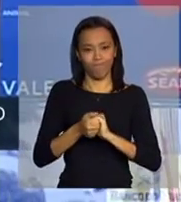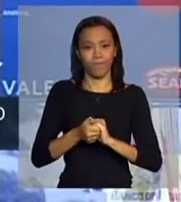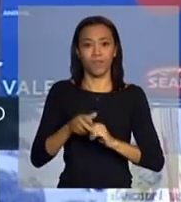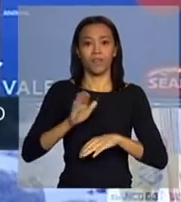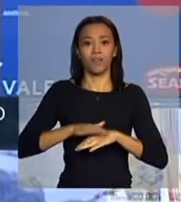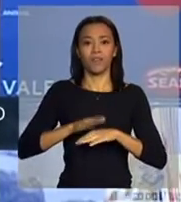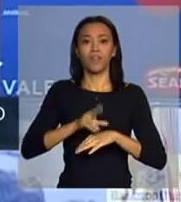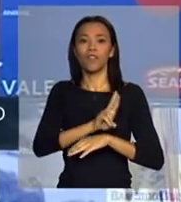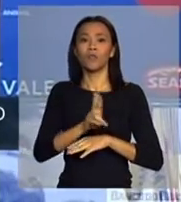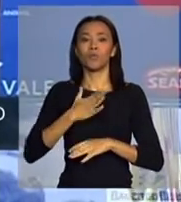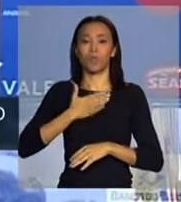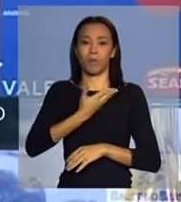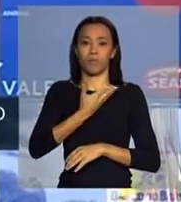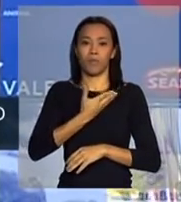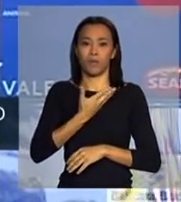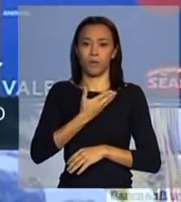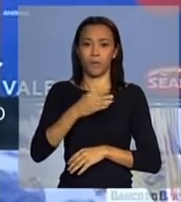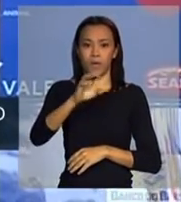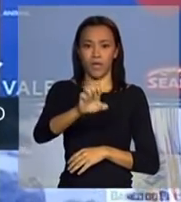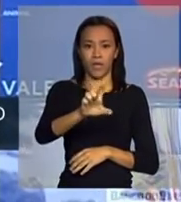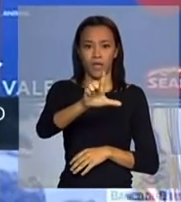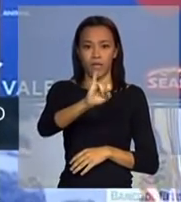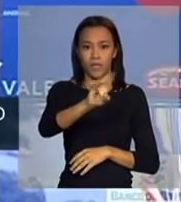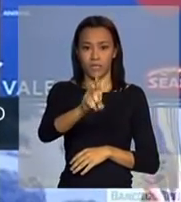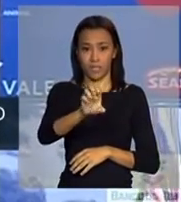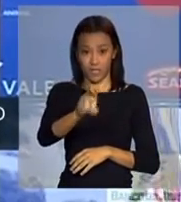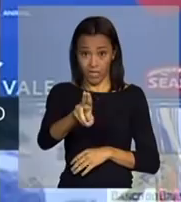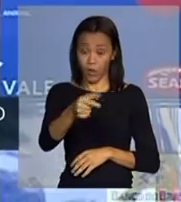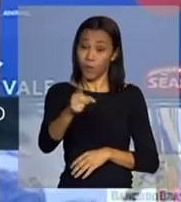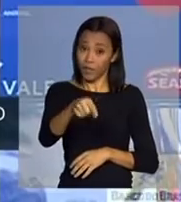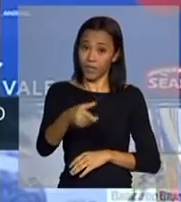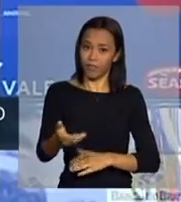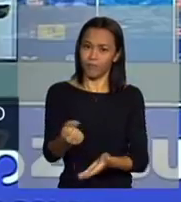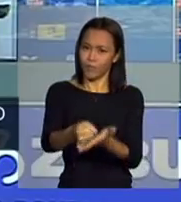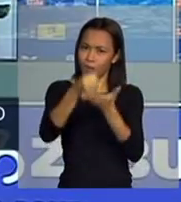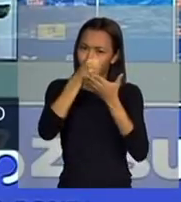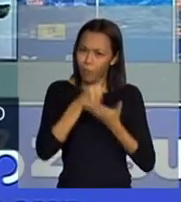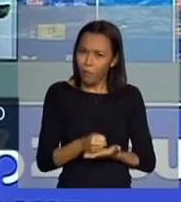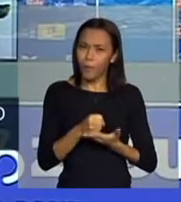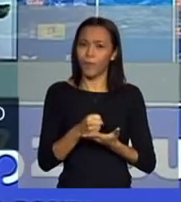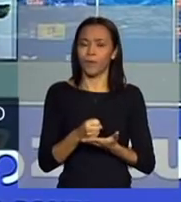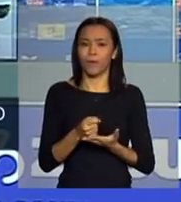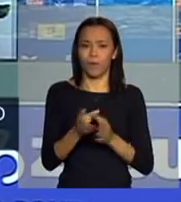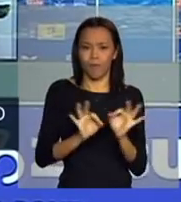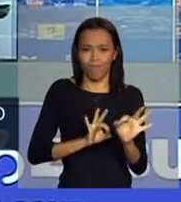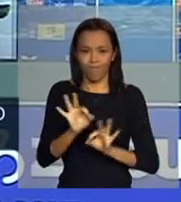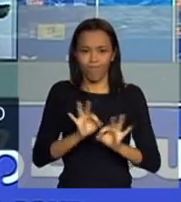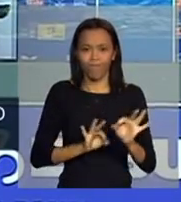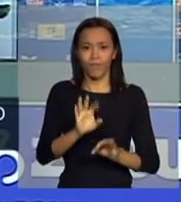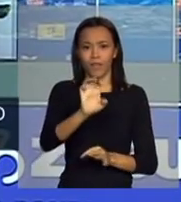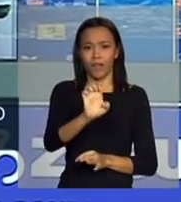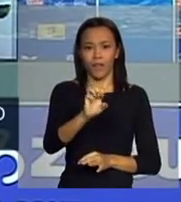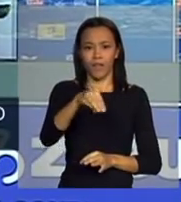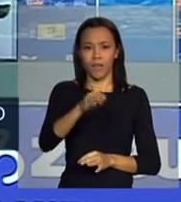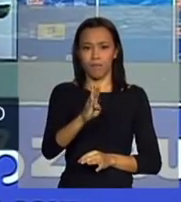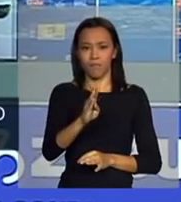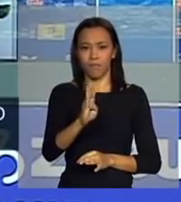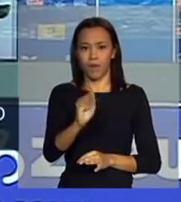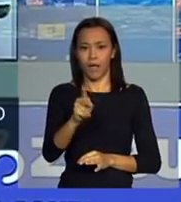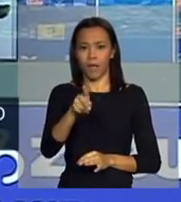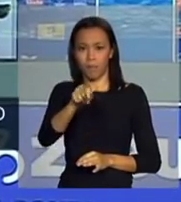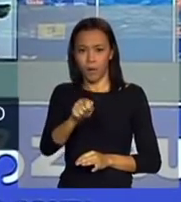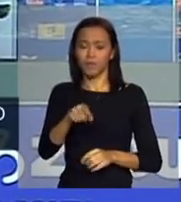do meu amigo Eliseu Rezende, um dos grandes construtores da nossa querida Embrapa. Cumprimentar a todos os